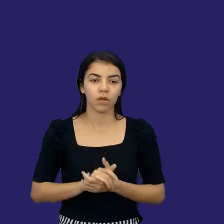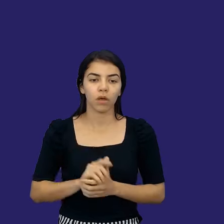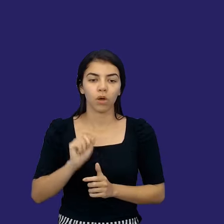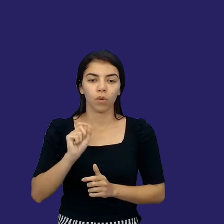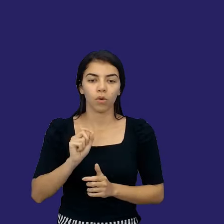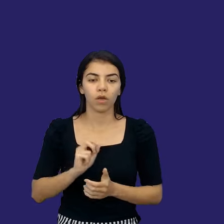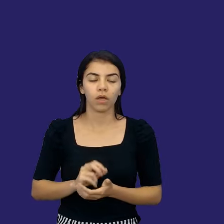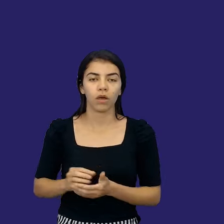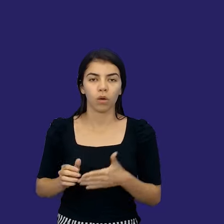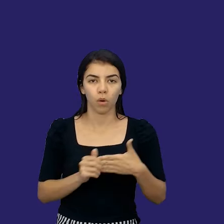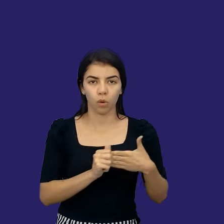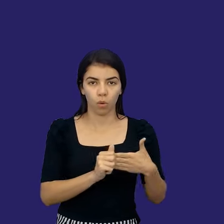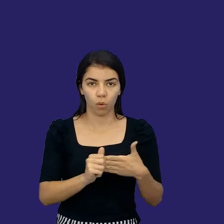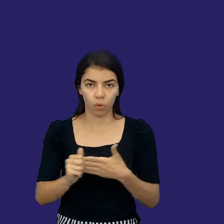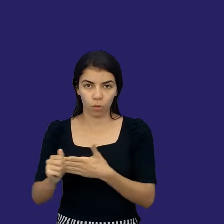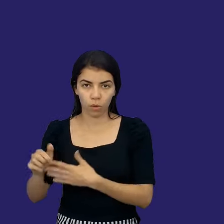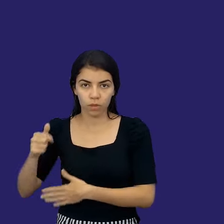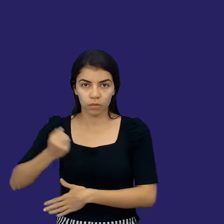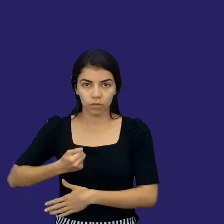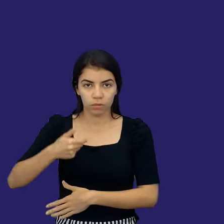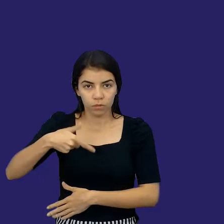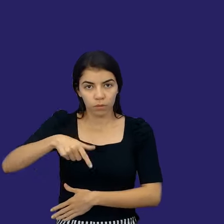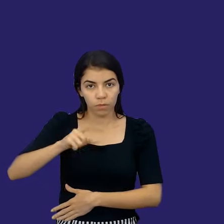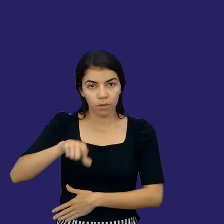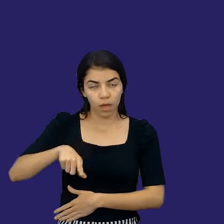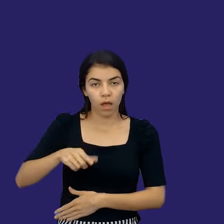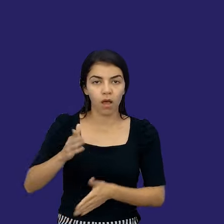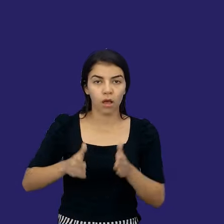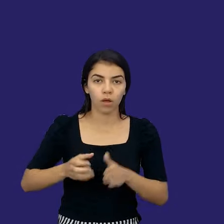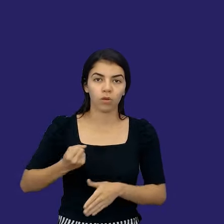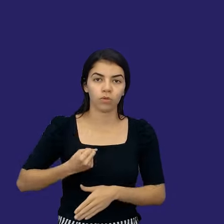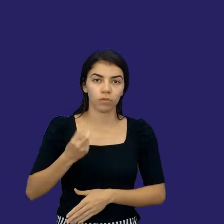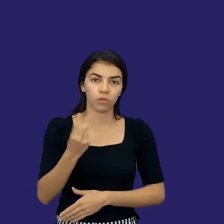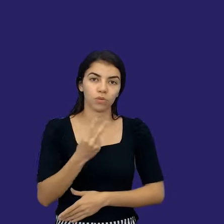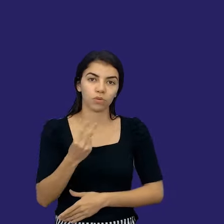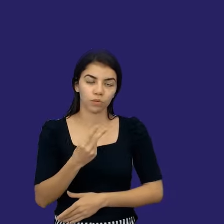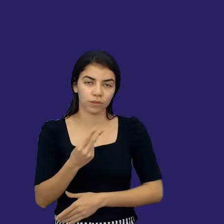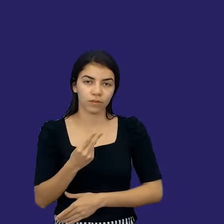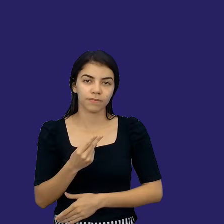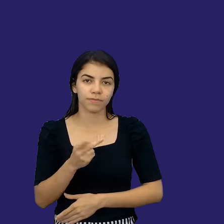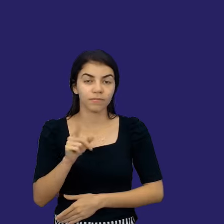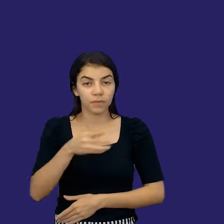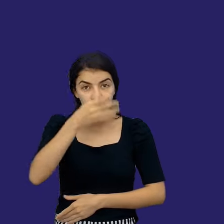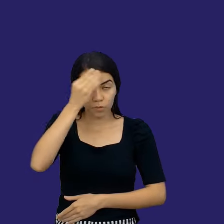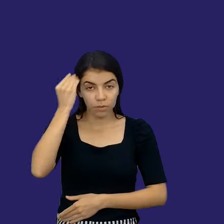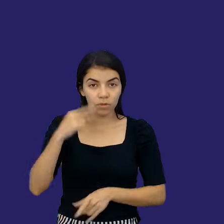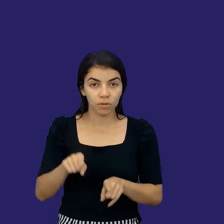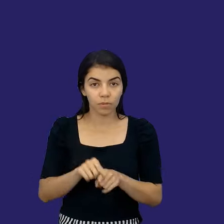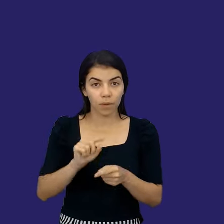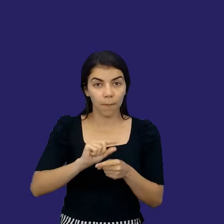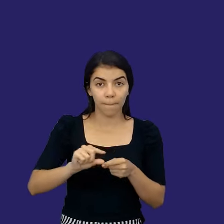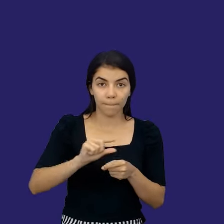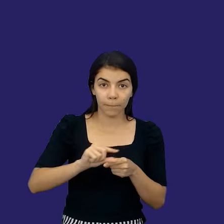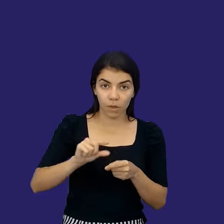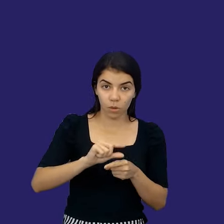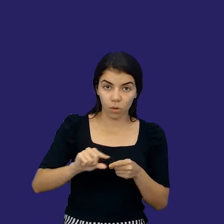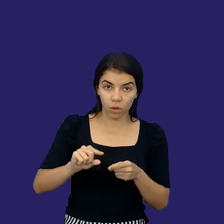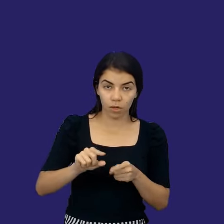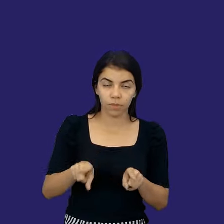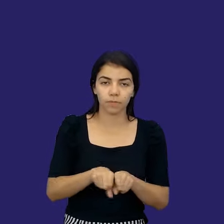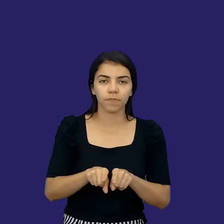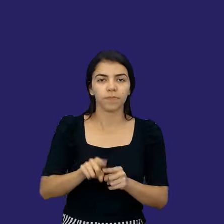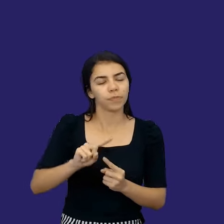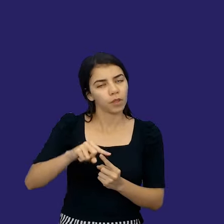sequência de atividades 7, volume 2, da etapa parte 1. E não se esqueçam das pílulas também, tá bom?